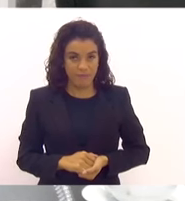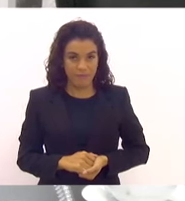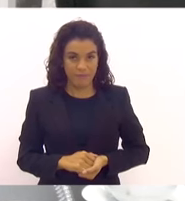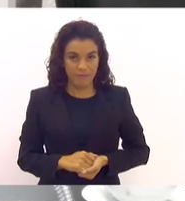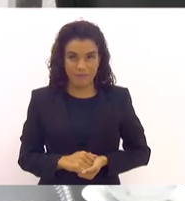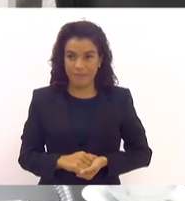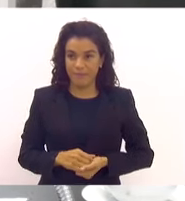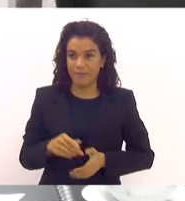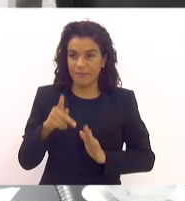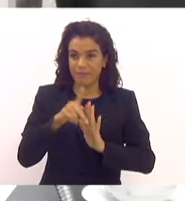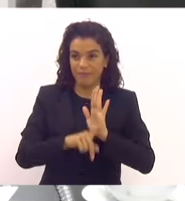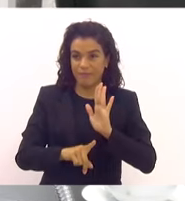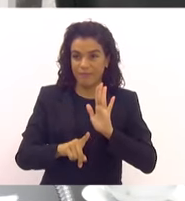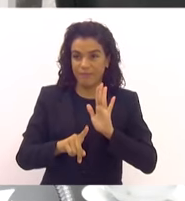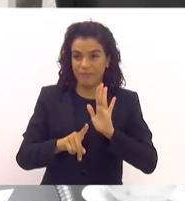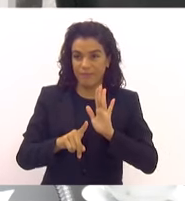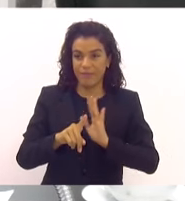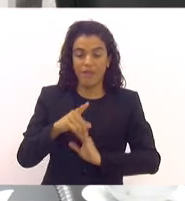Projeto